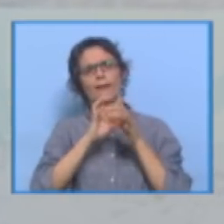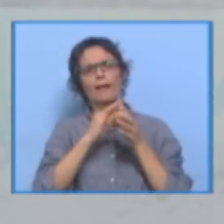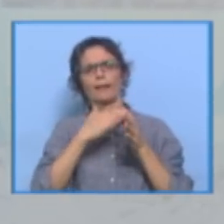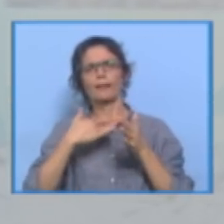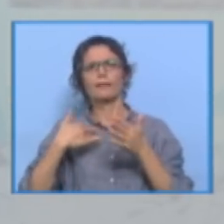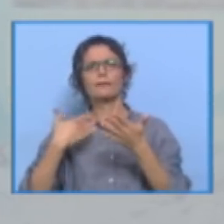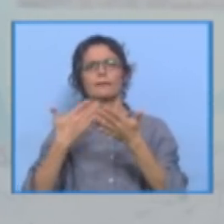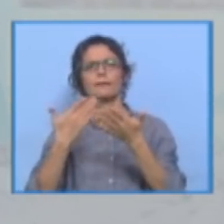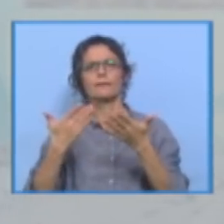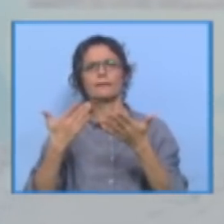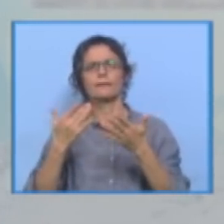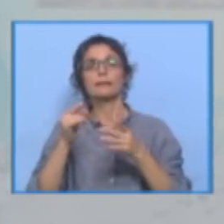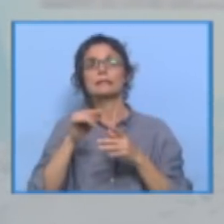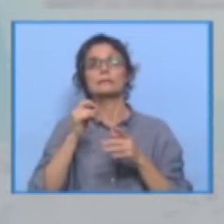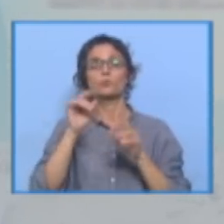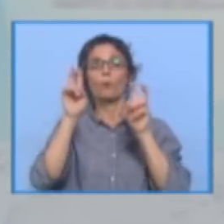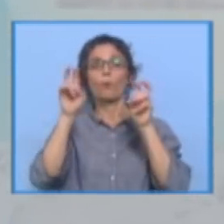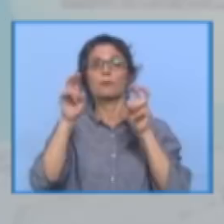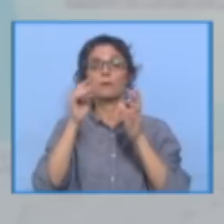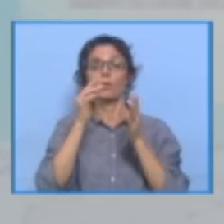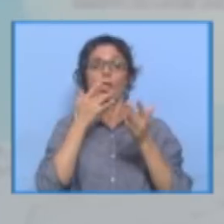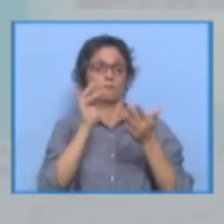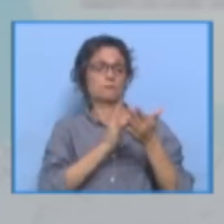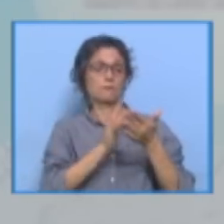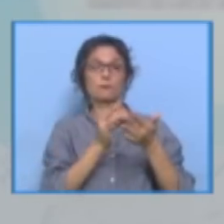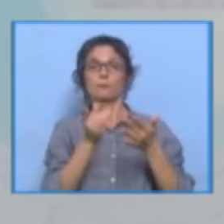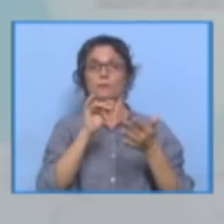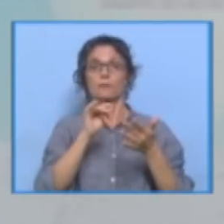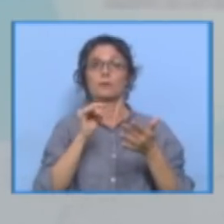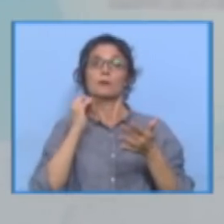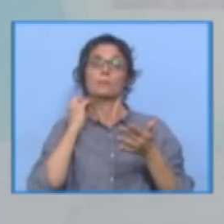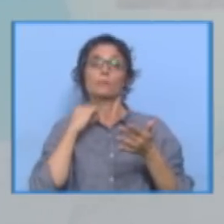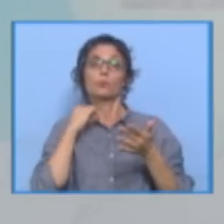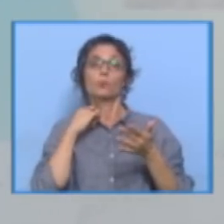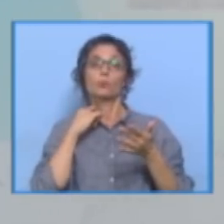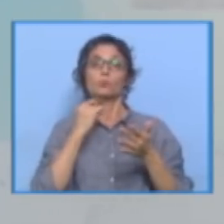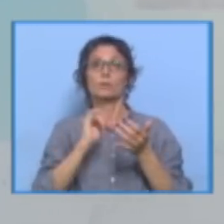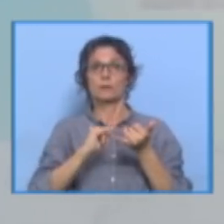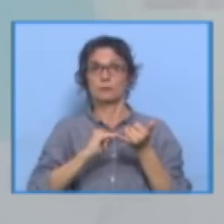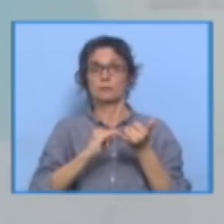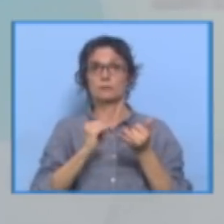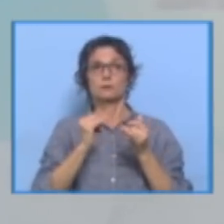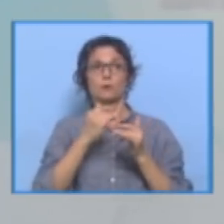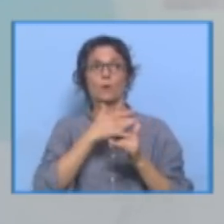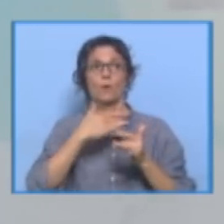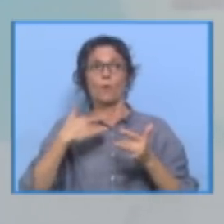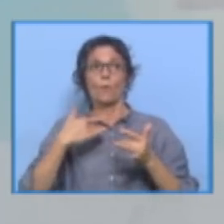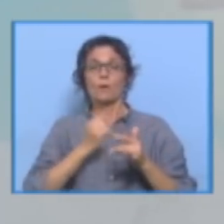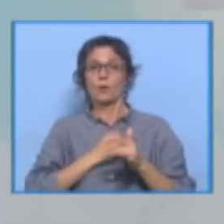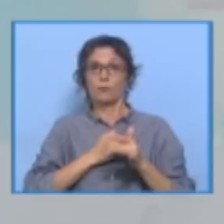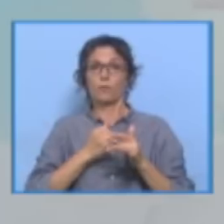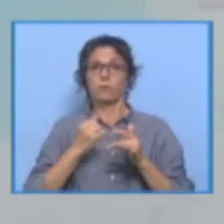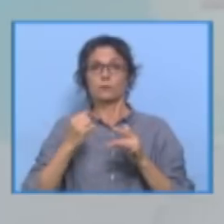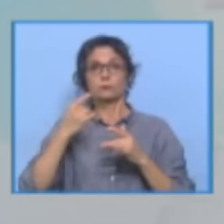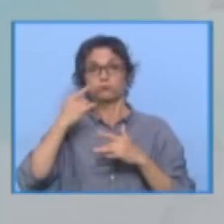um livro e a razão para um curso que a Associação de Médicos Católicos está a promover e que agora apresentamos com o Padre Miguel Cabral, que está hoje connosco. Boa tarde.